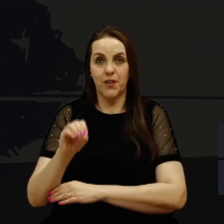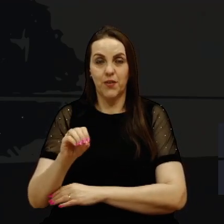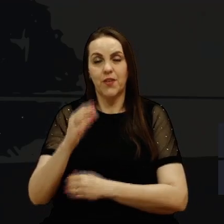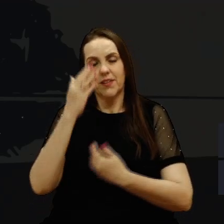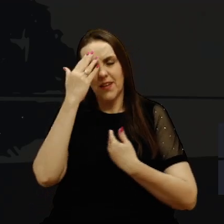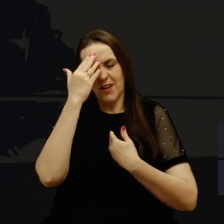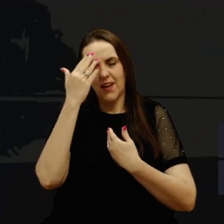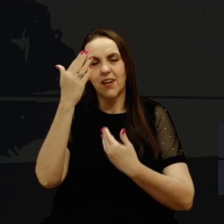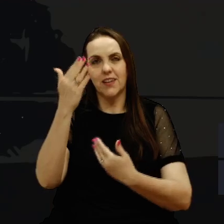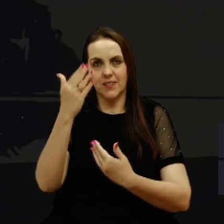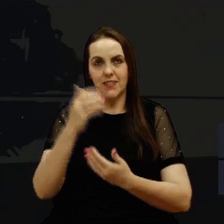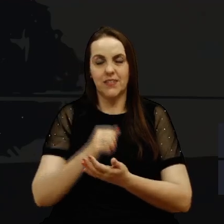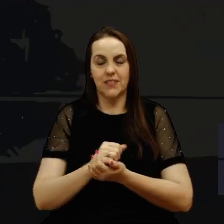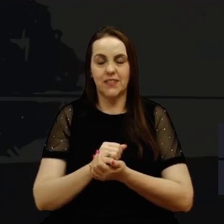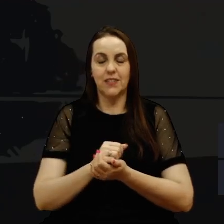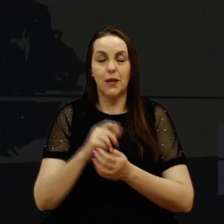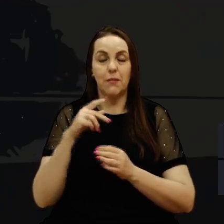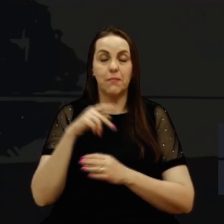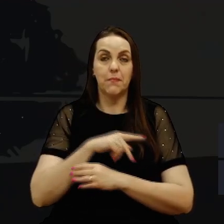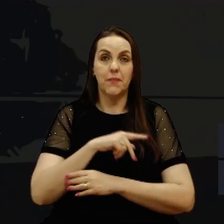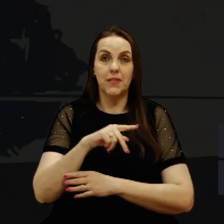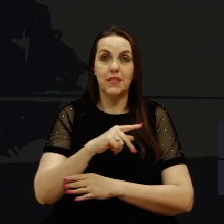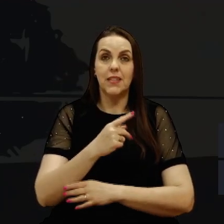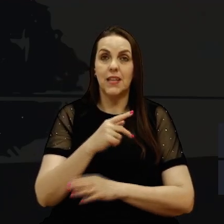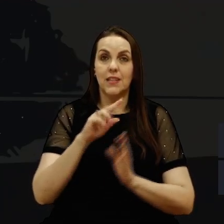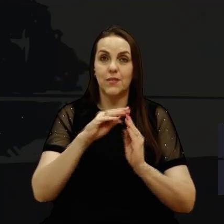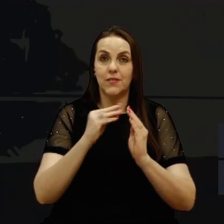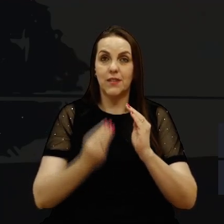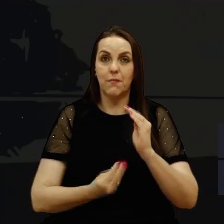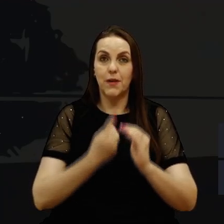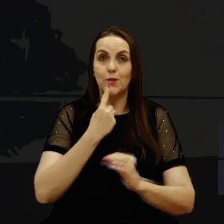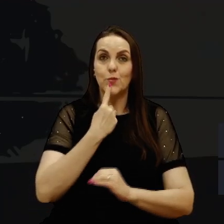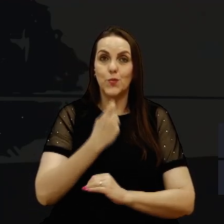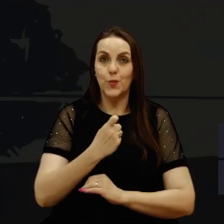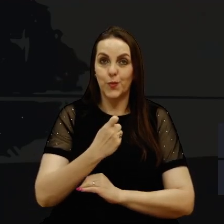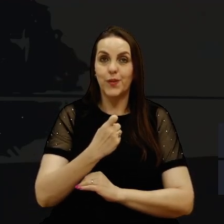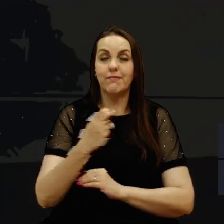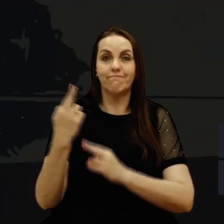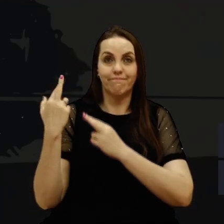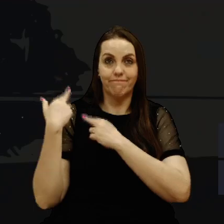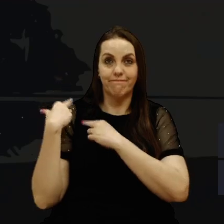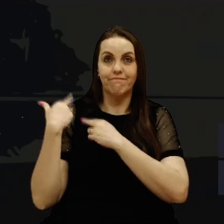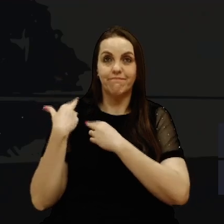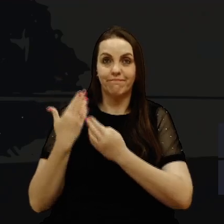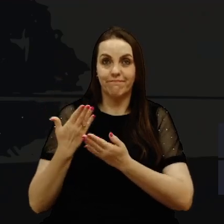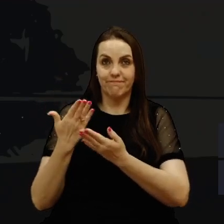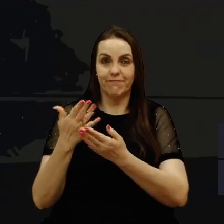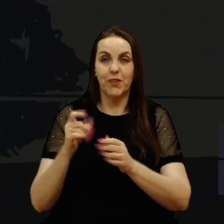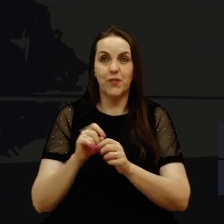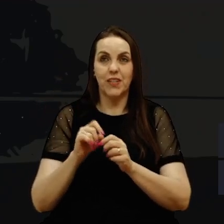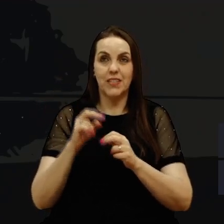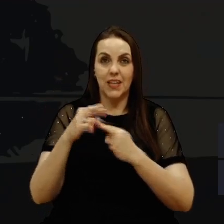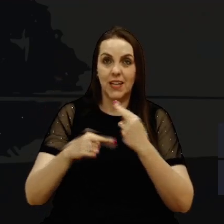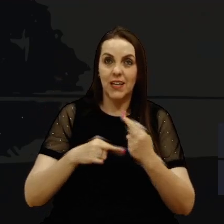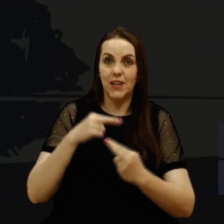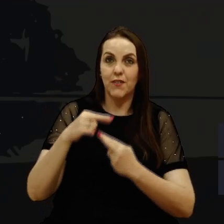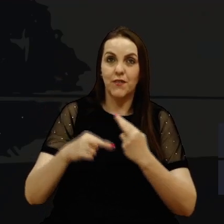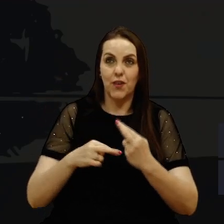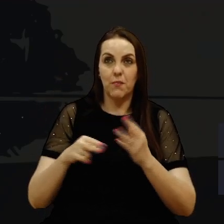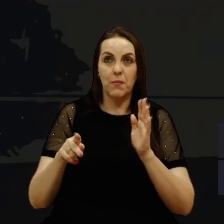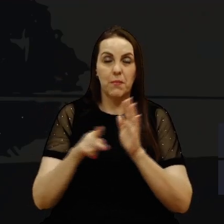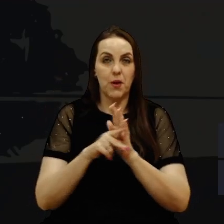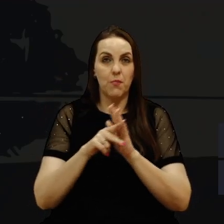parabenizar o Dr. João Wes, diretor-presidente do SAMAI, o qual está com essa responsabilidade de fazer essa reforma lá no